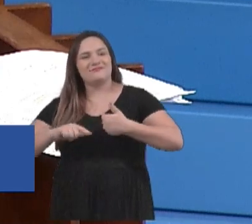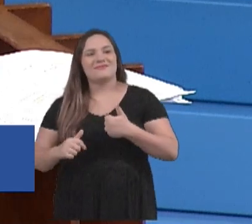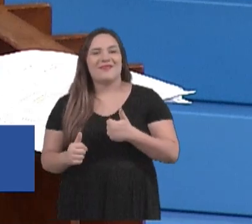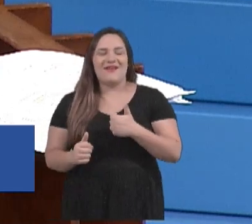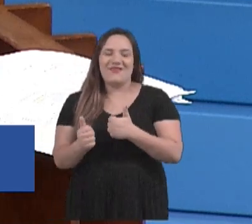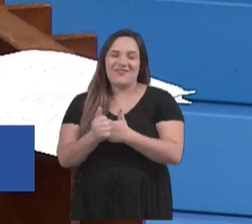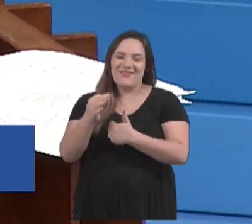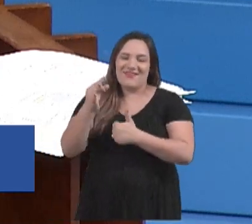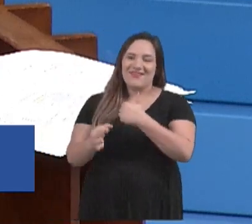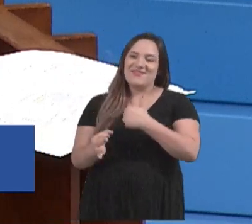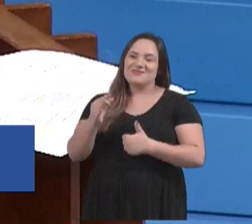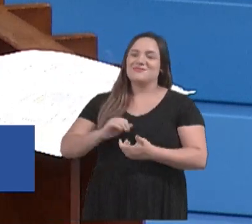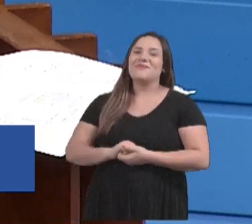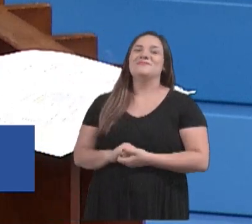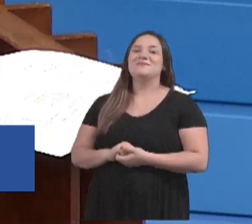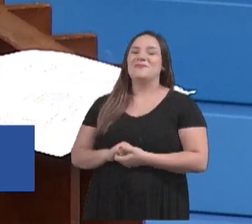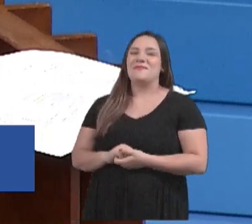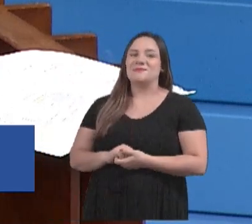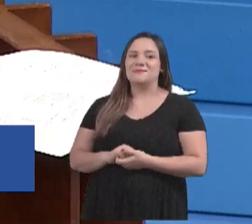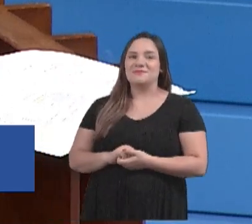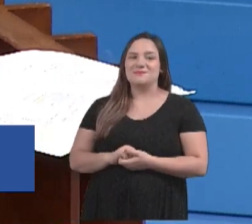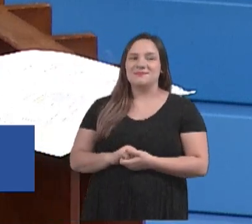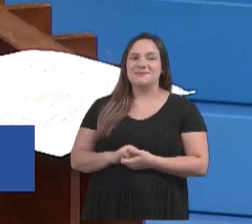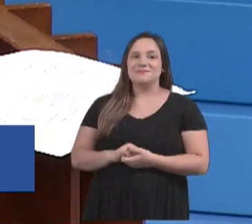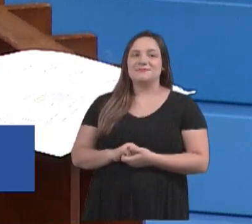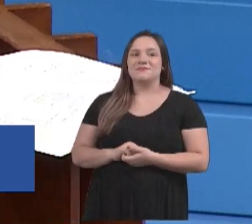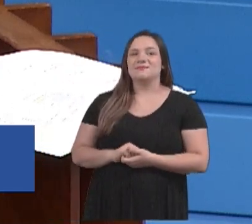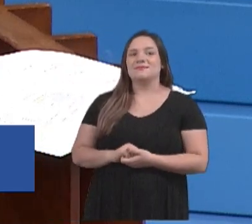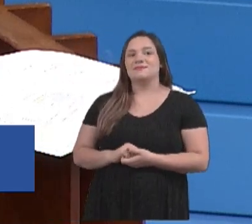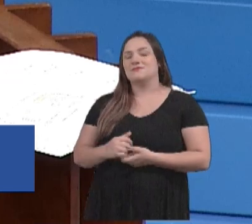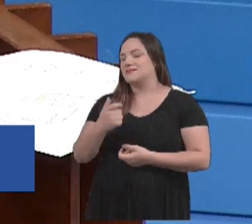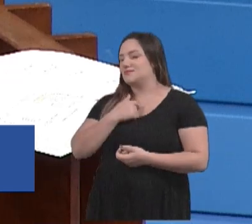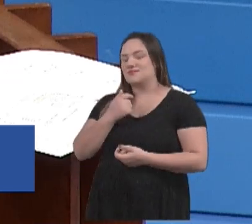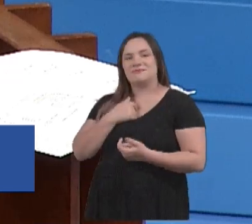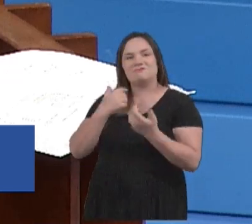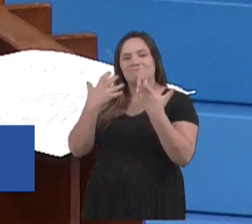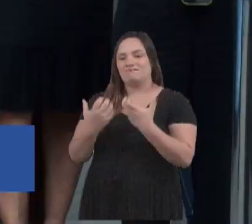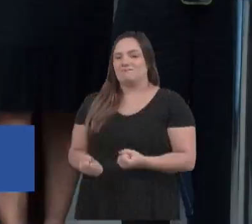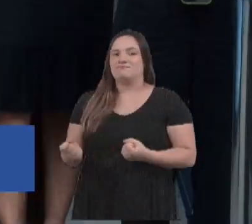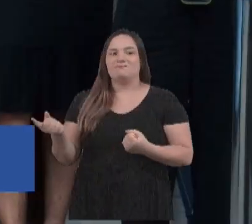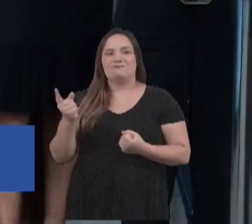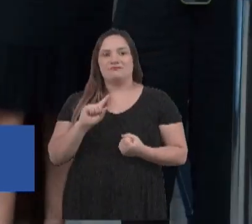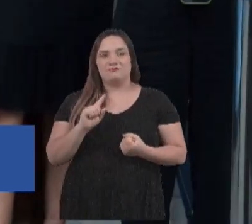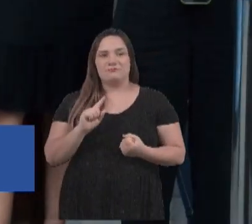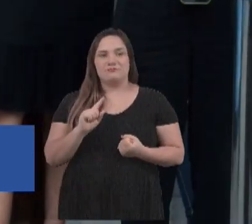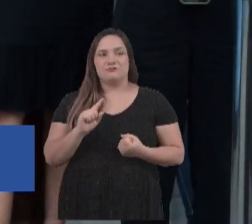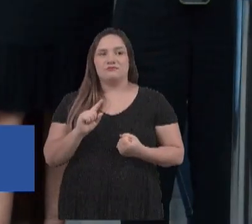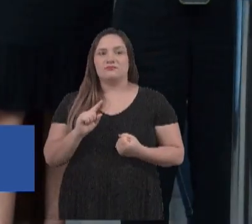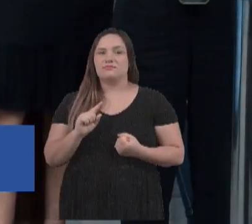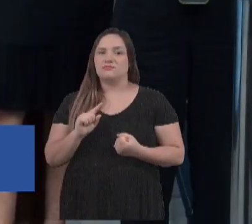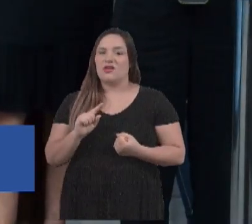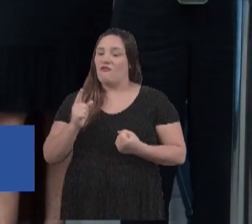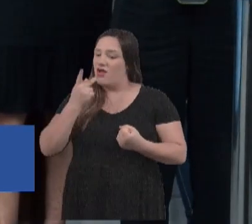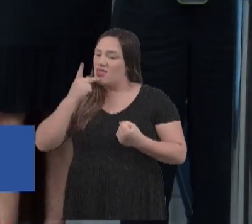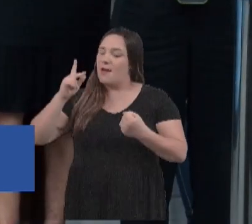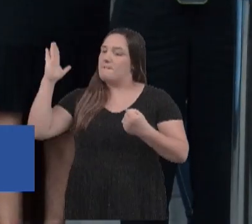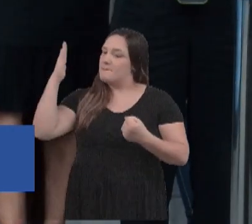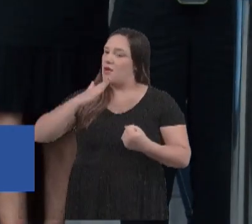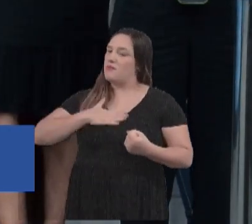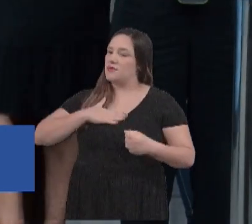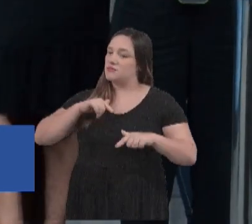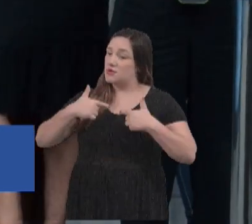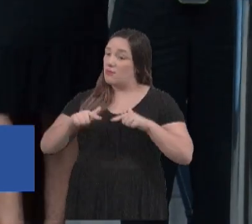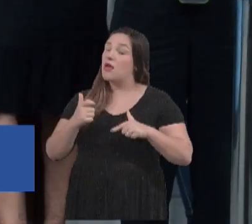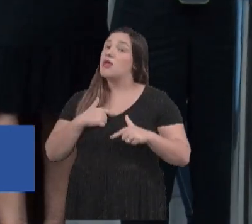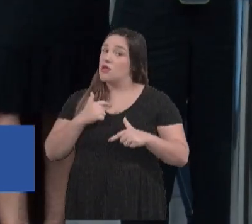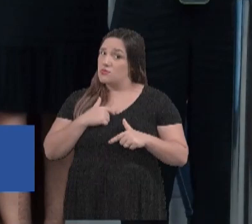Então, assim... E outra coisa, eu não vou admitir ser ofendido no meu trabalho, porque indiretamente eu me